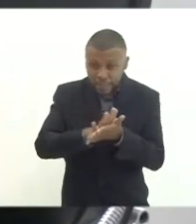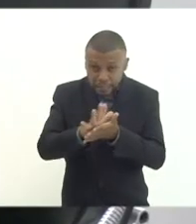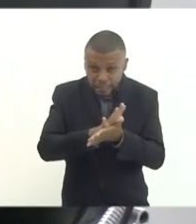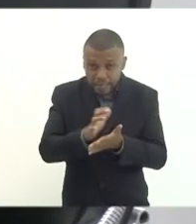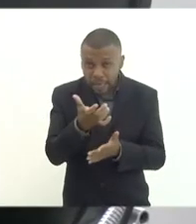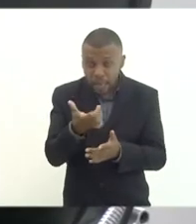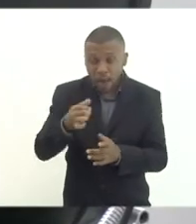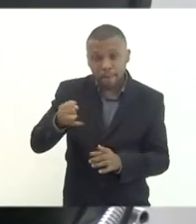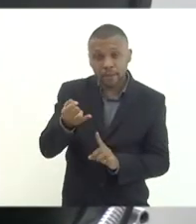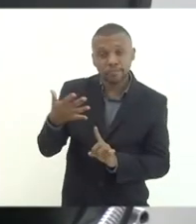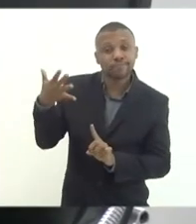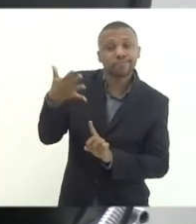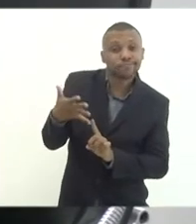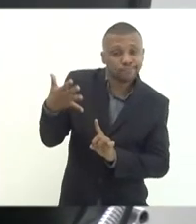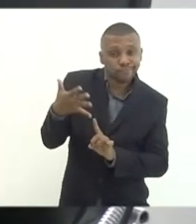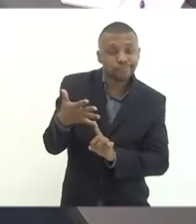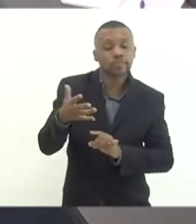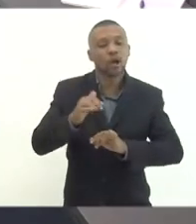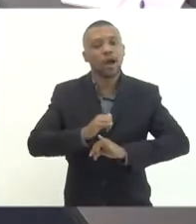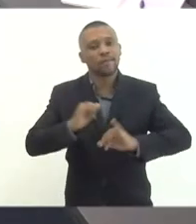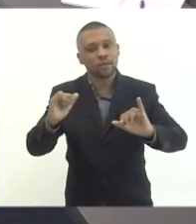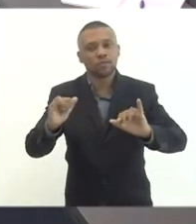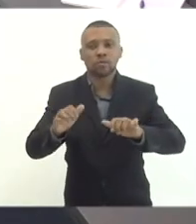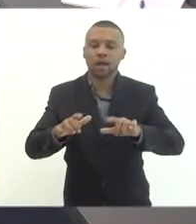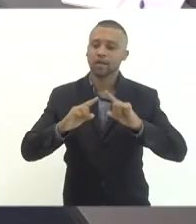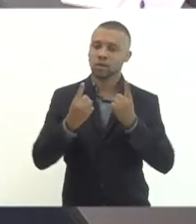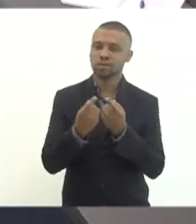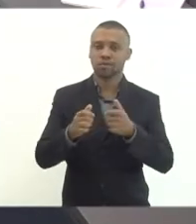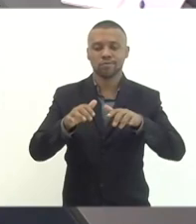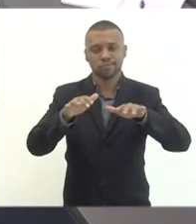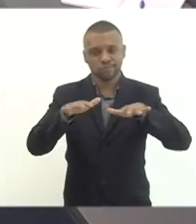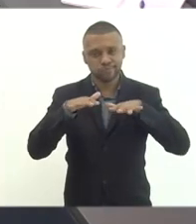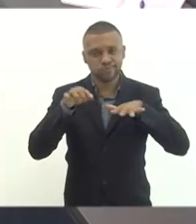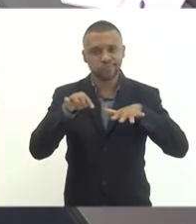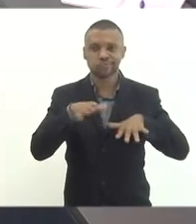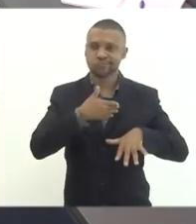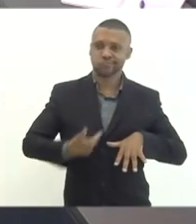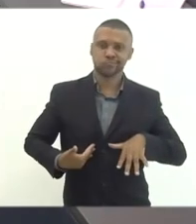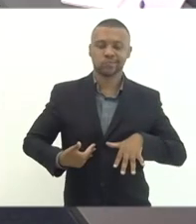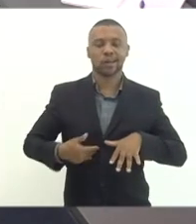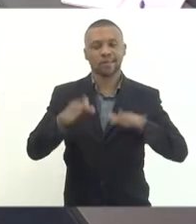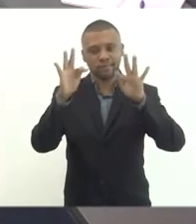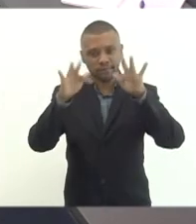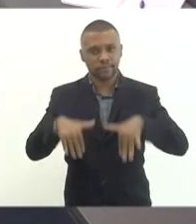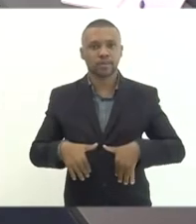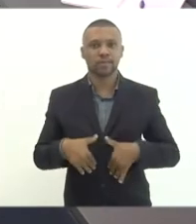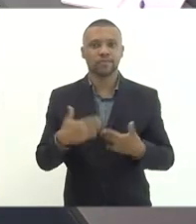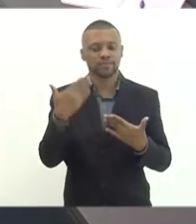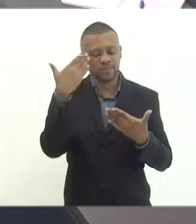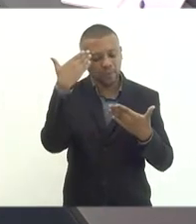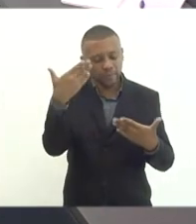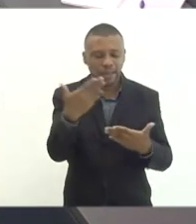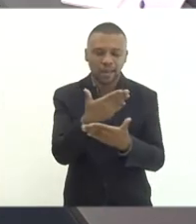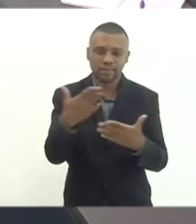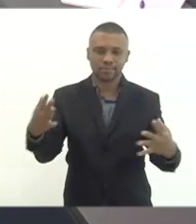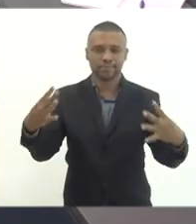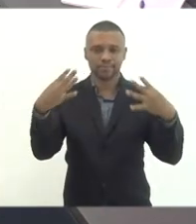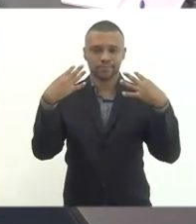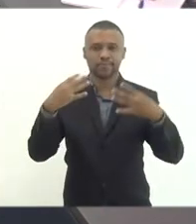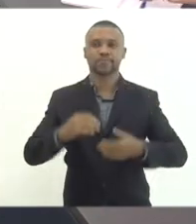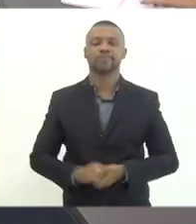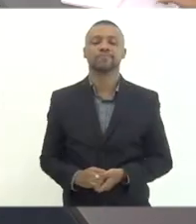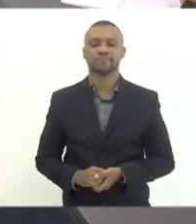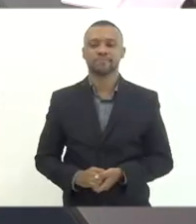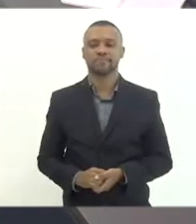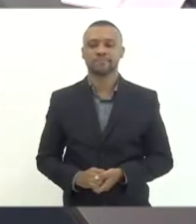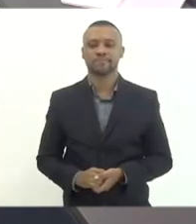fazer o uso da palavra de claro assim encerrado a nossa reunião e obrigado a presença de todos